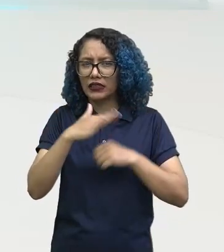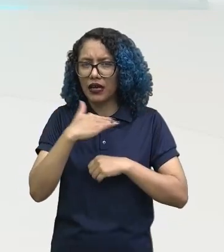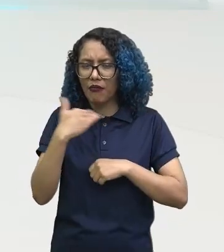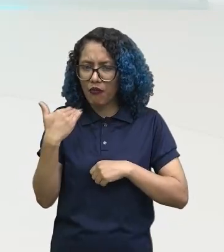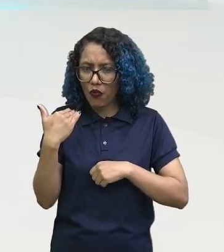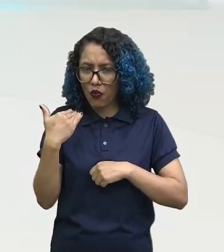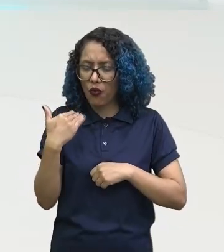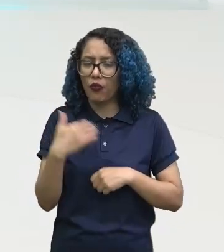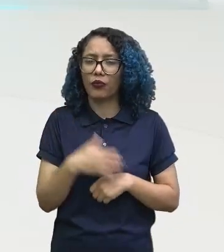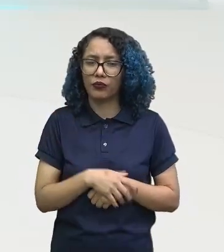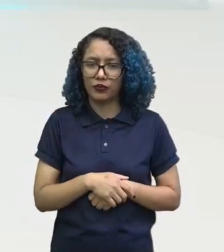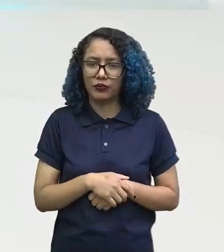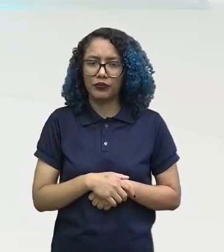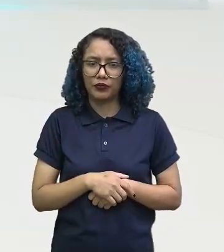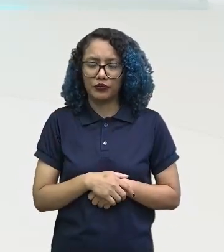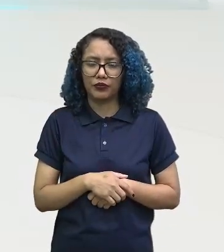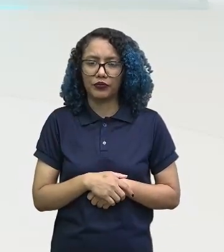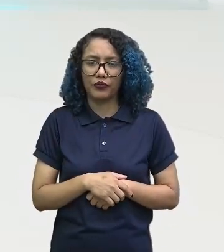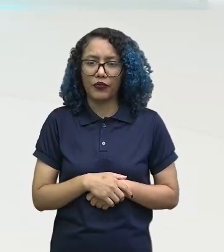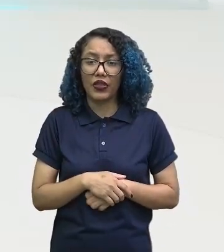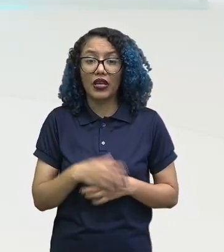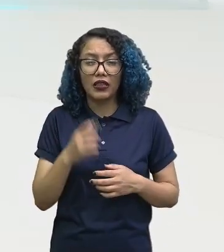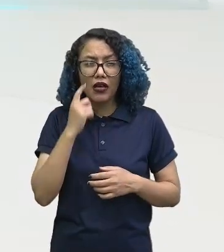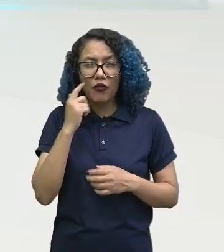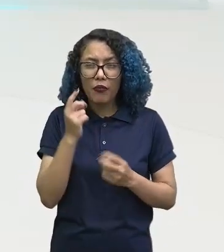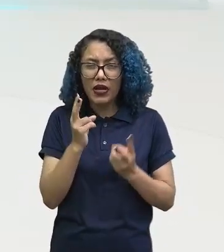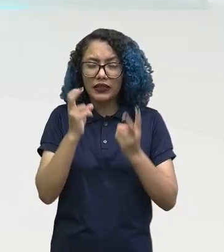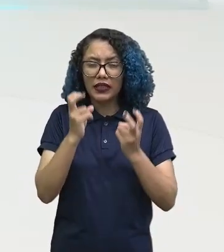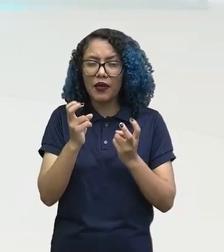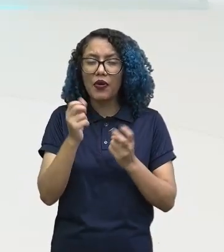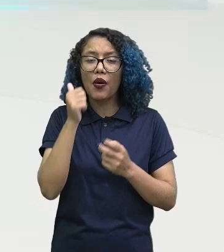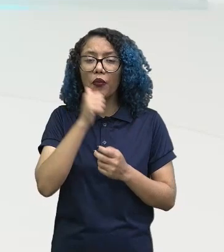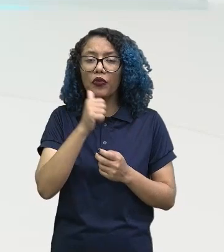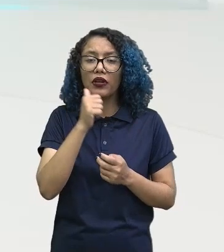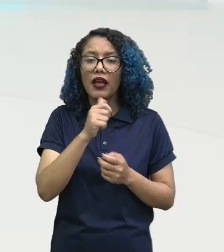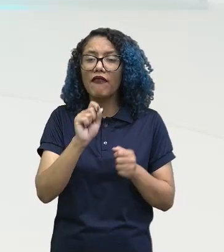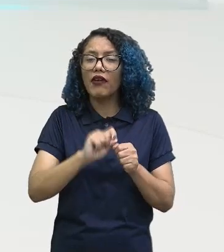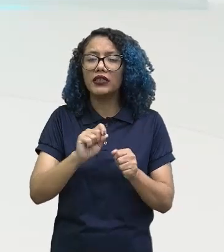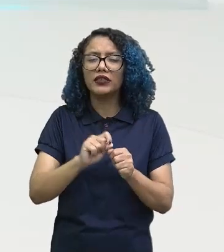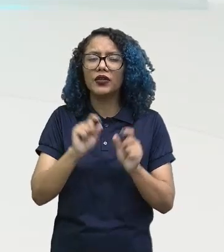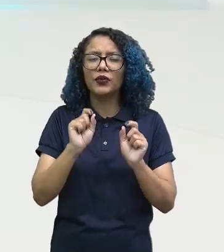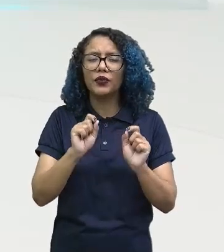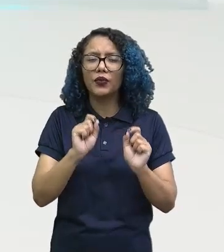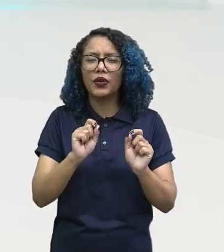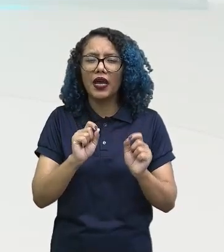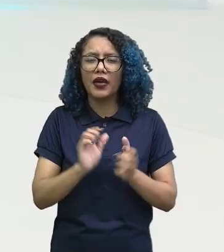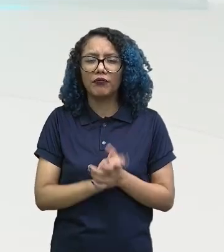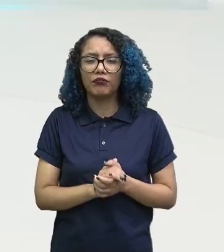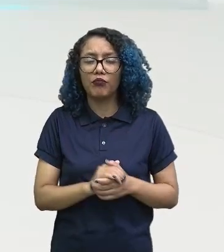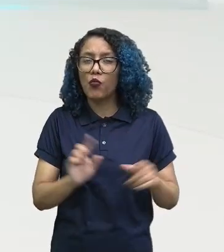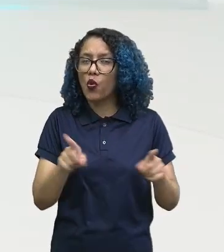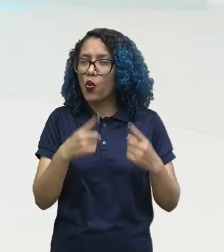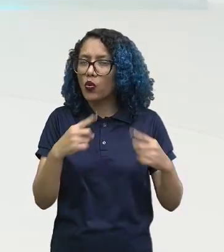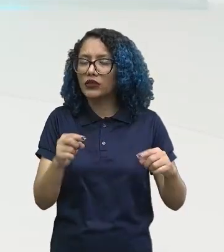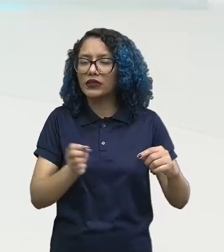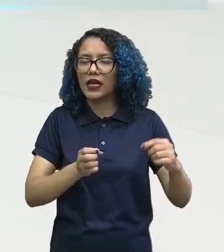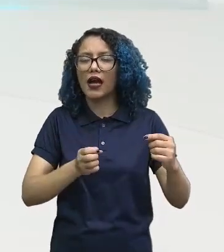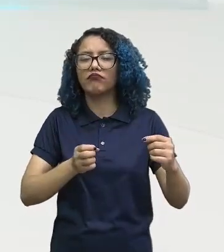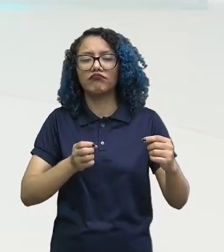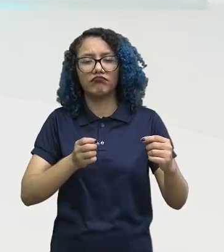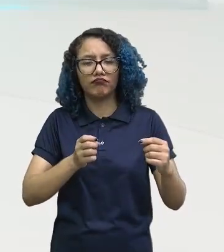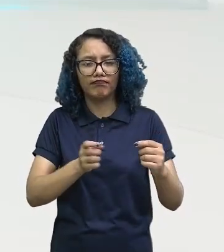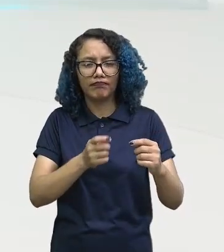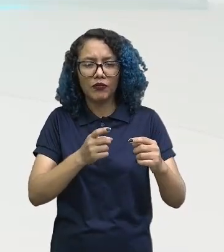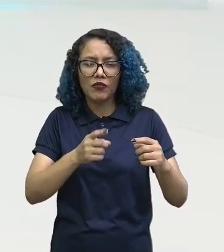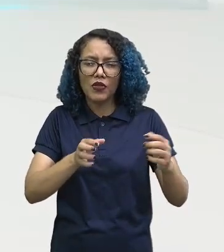vocês podem observar nessa imagem que as mulheres nas cenas do banquete tocando música e dançando para o falecido